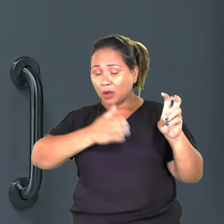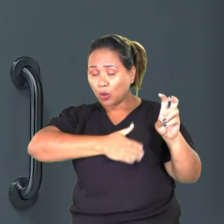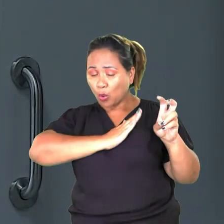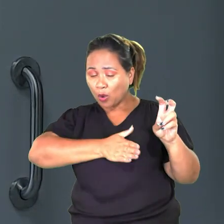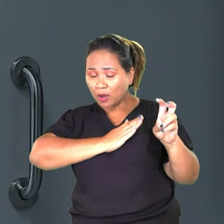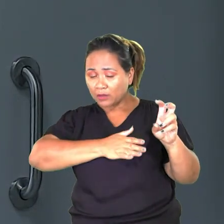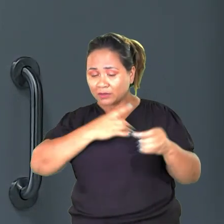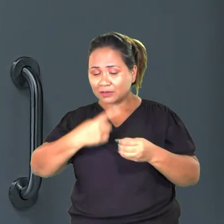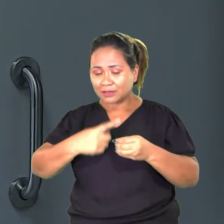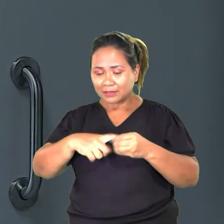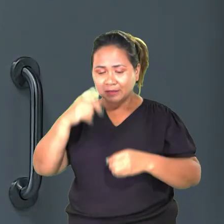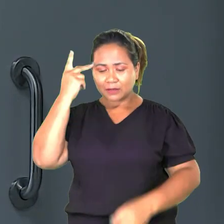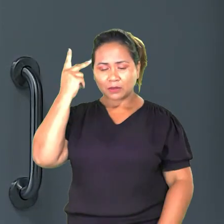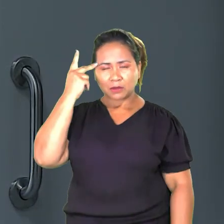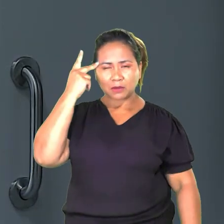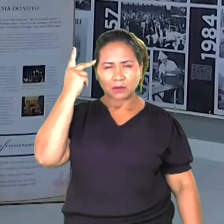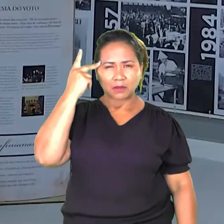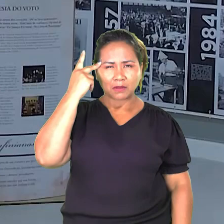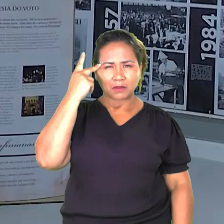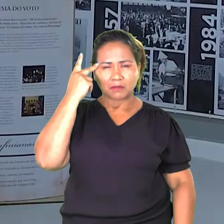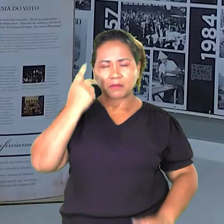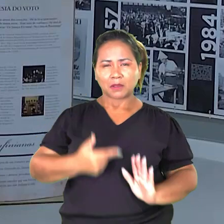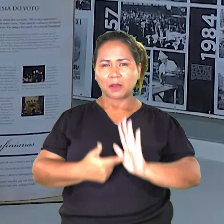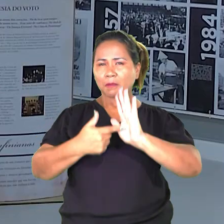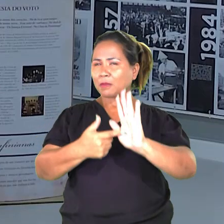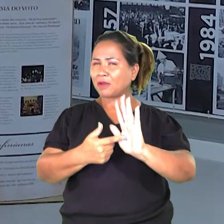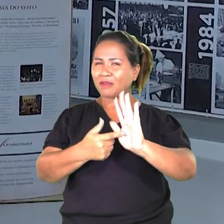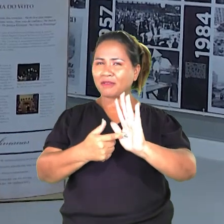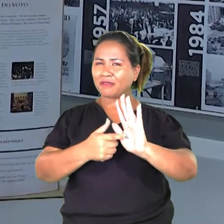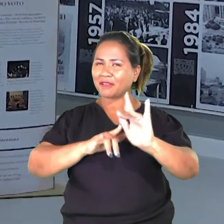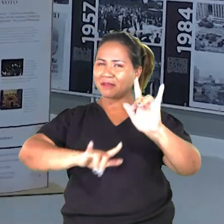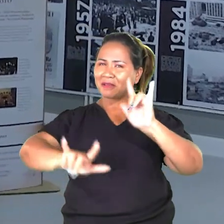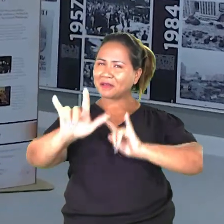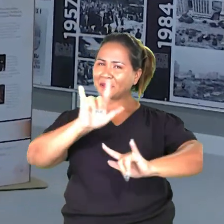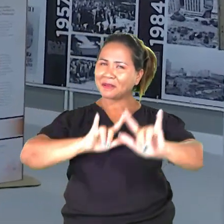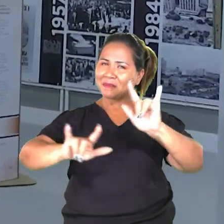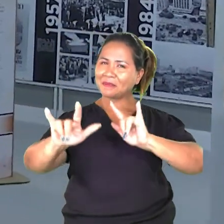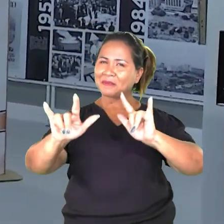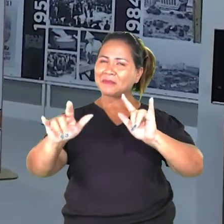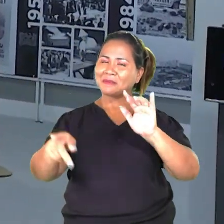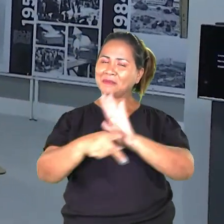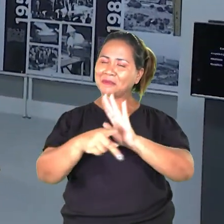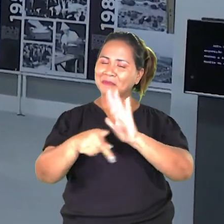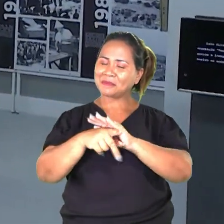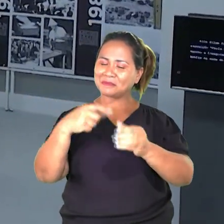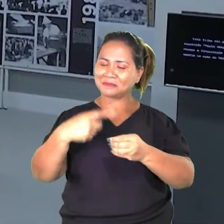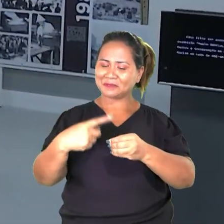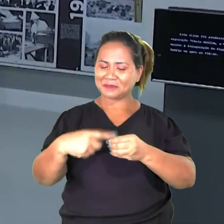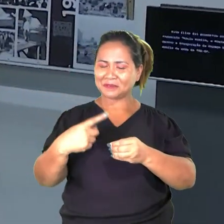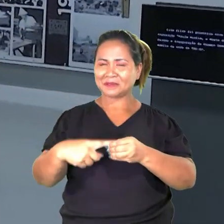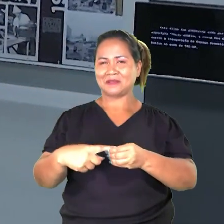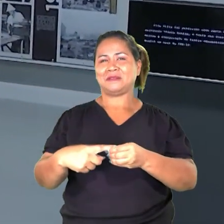Cidade de São Paulo, que é uma verdadeira declaração de amor à sua cidade natal.